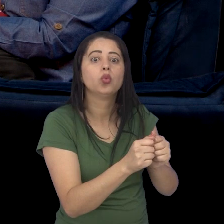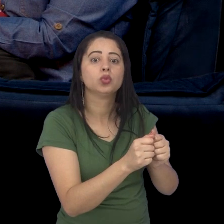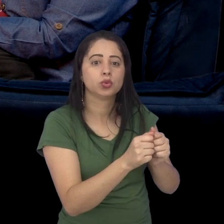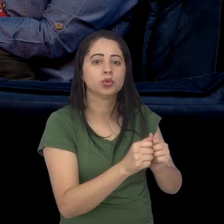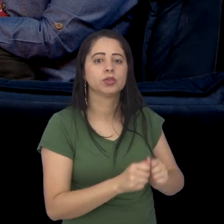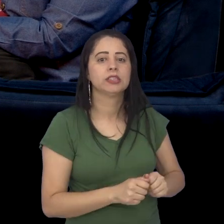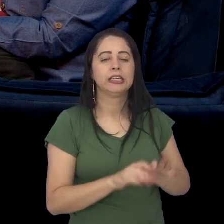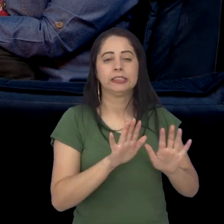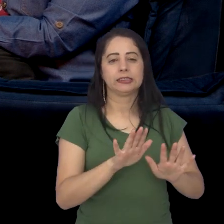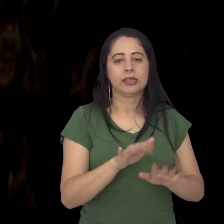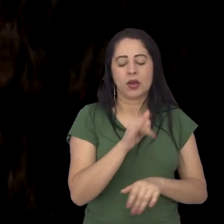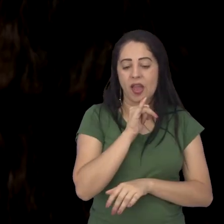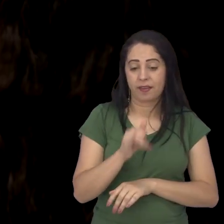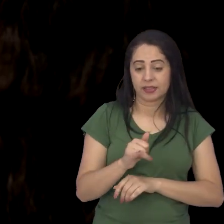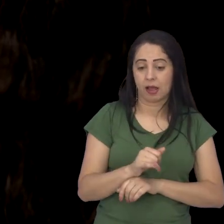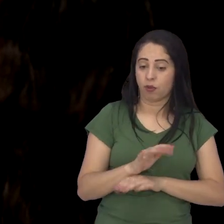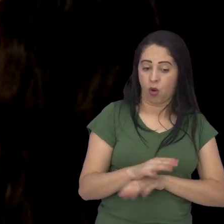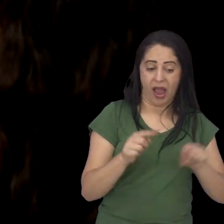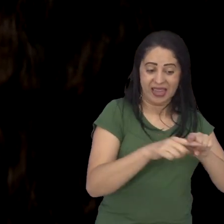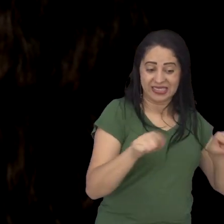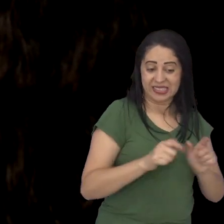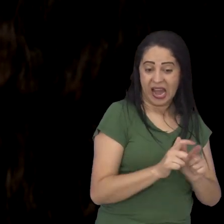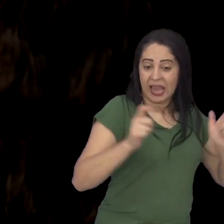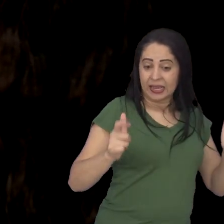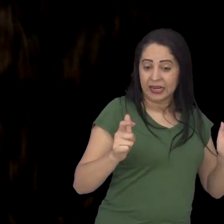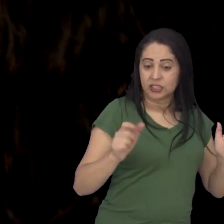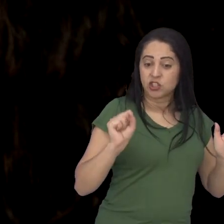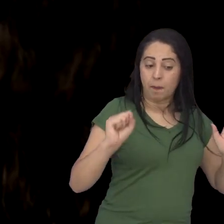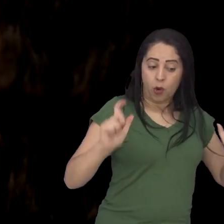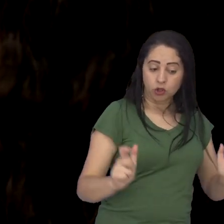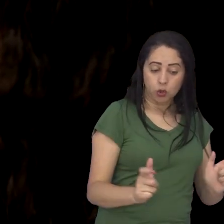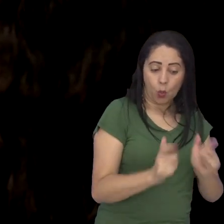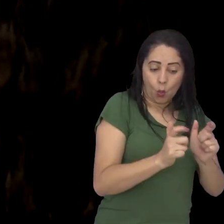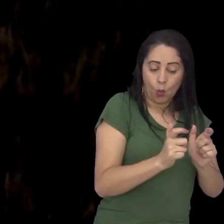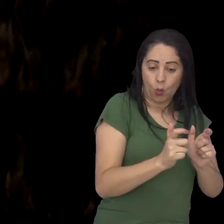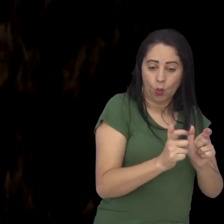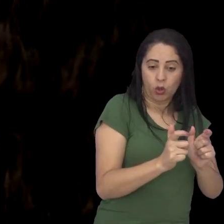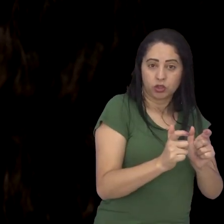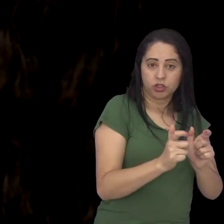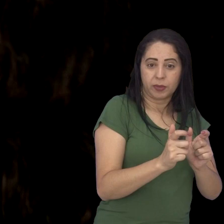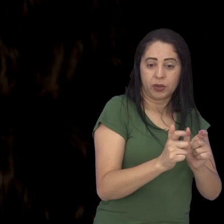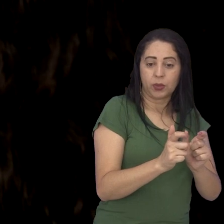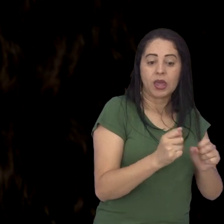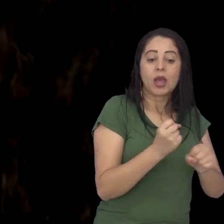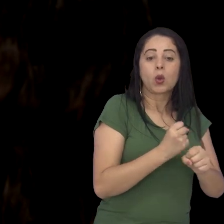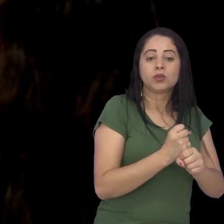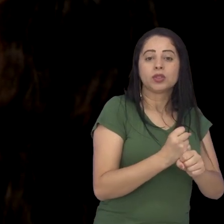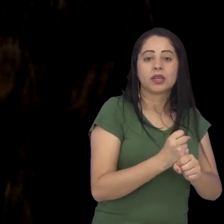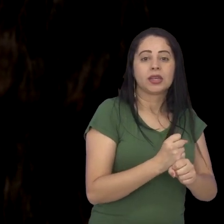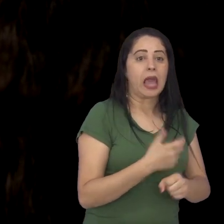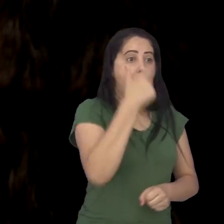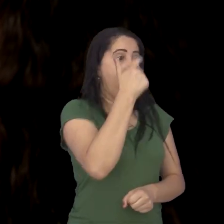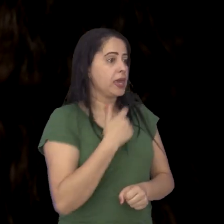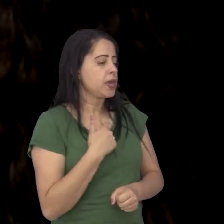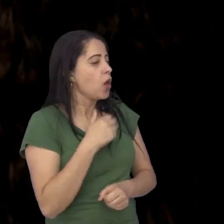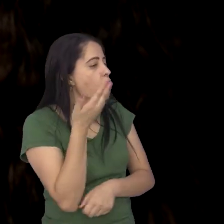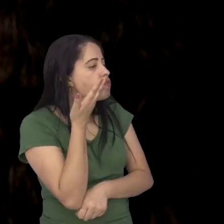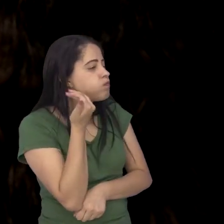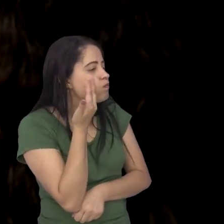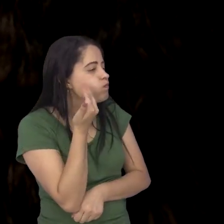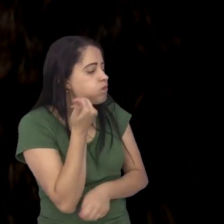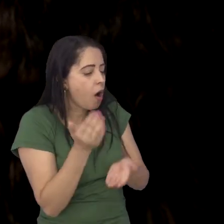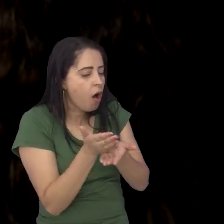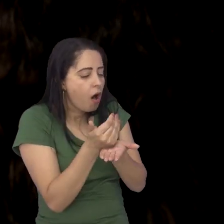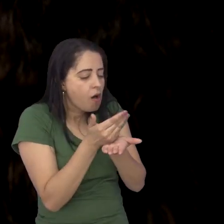falava assim, esse aqui, ó, essa sala é muito grande, tem como a gente pôr um quarto a mais nesse apartamento, faz com um quarto a mais. Gente. E